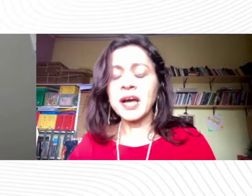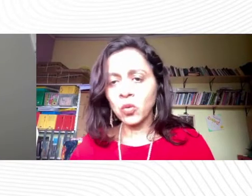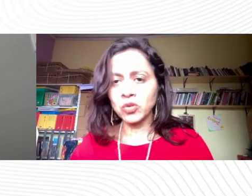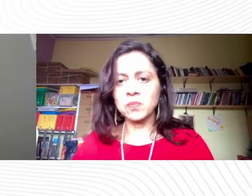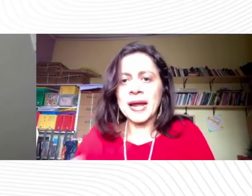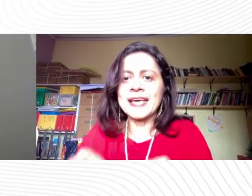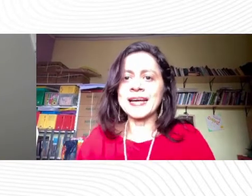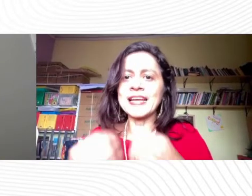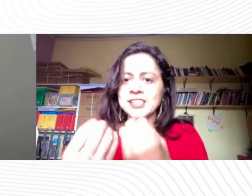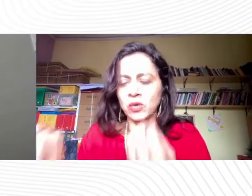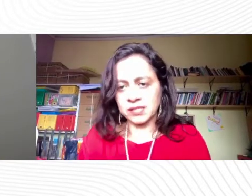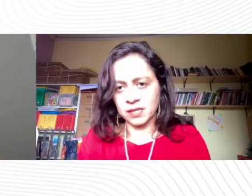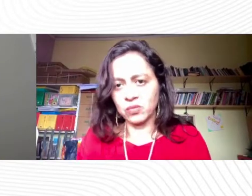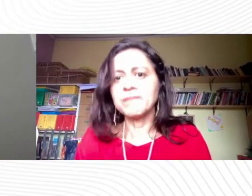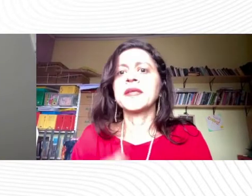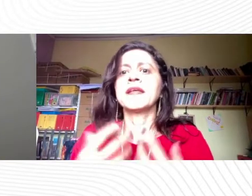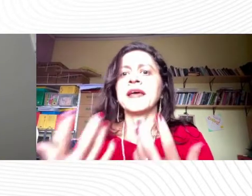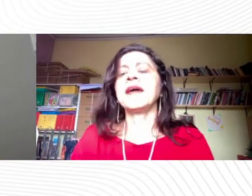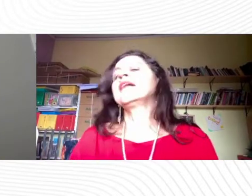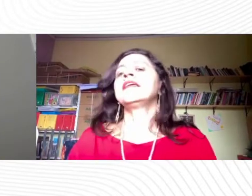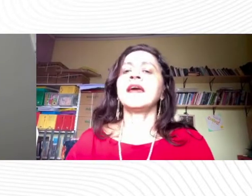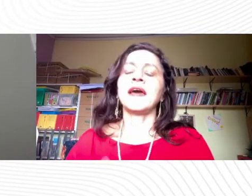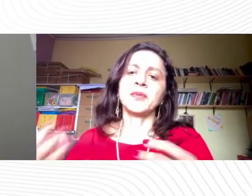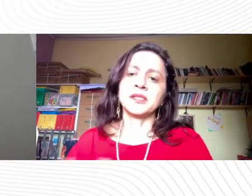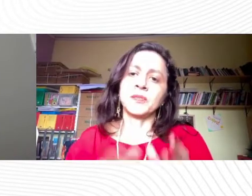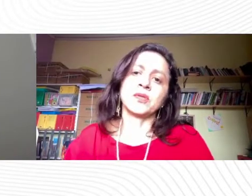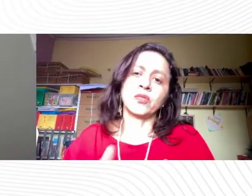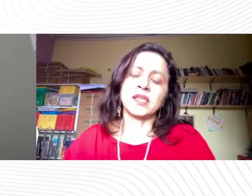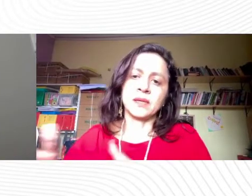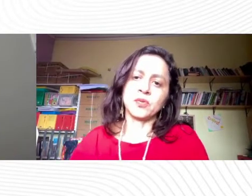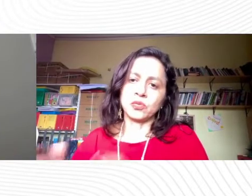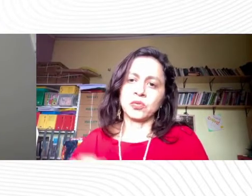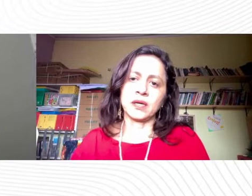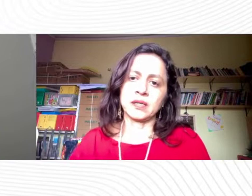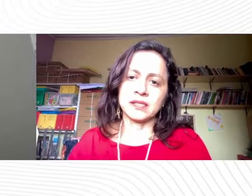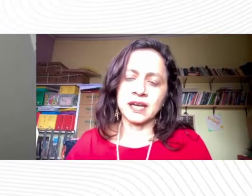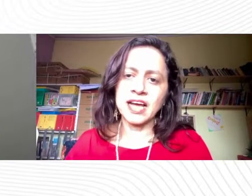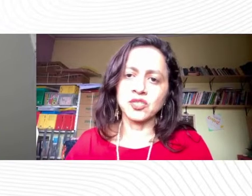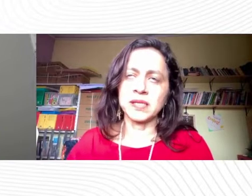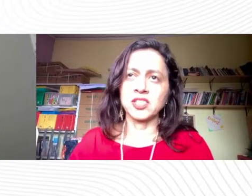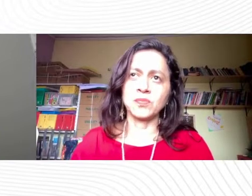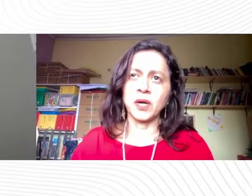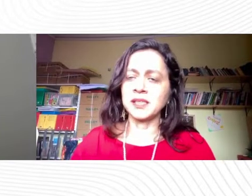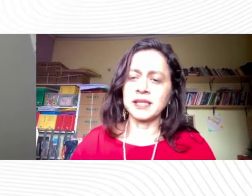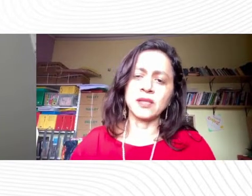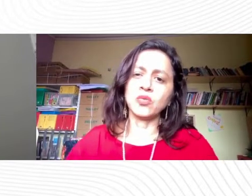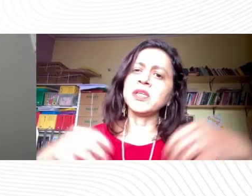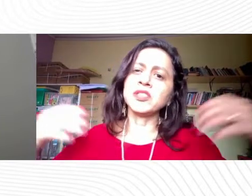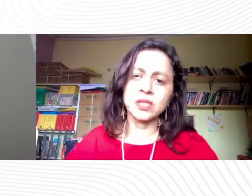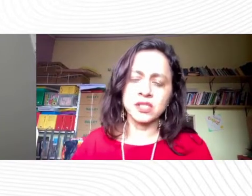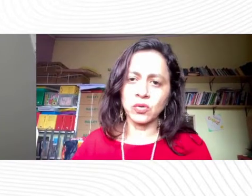inúmeros recursos para que aquela situação, né, que por exemplo, eu estou dando um exemplo desse caso, mas a gente pode